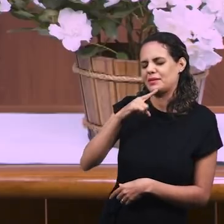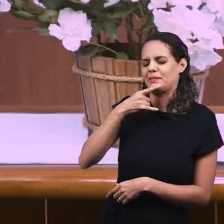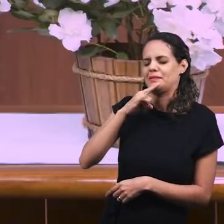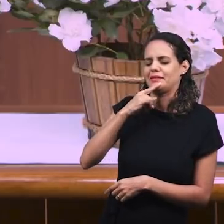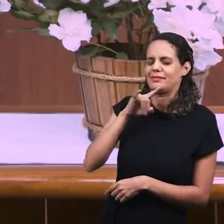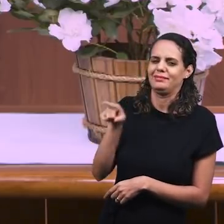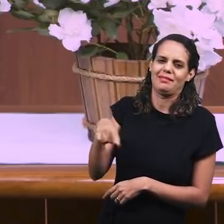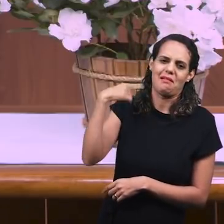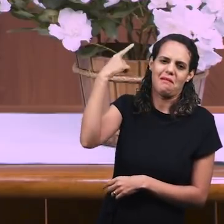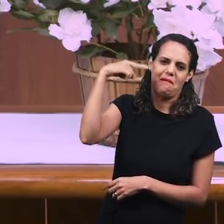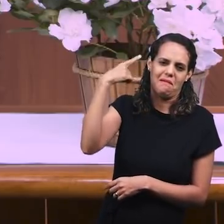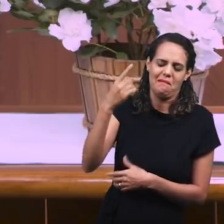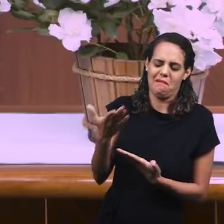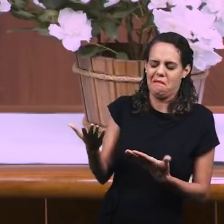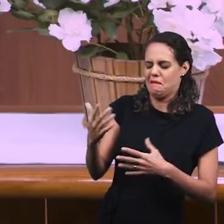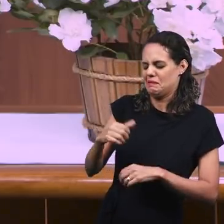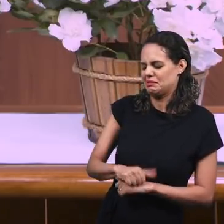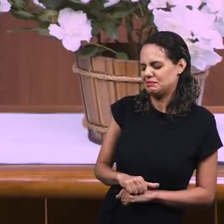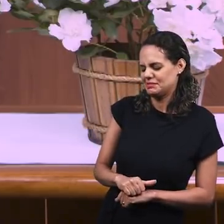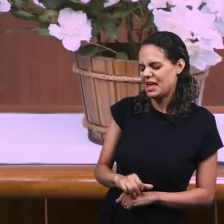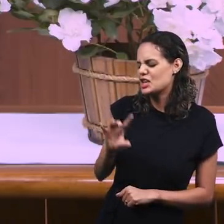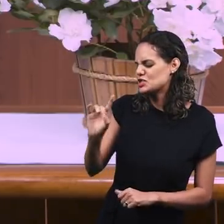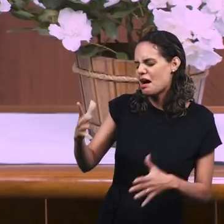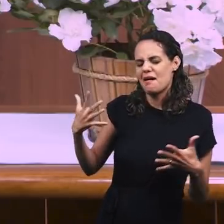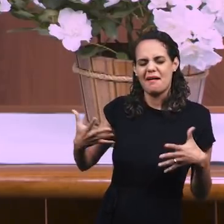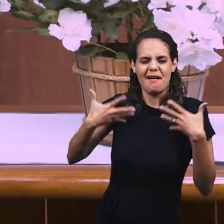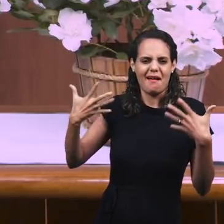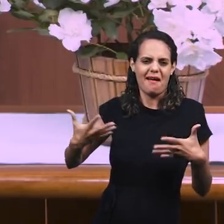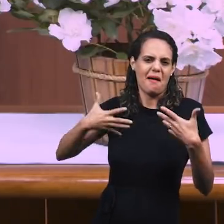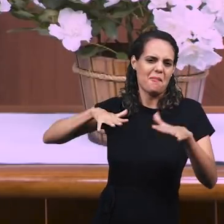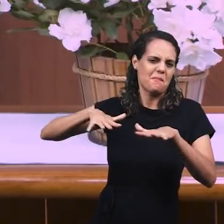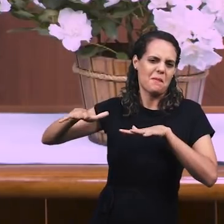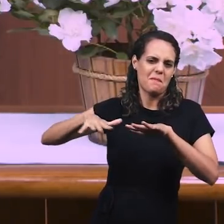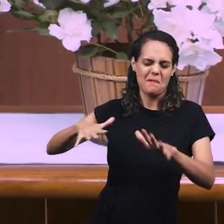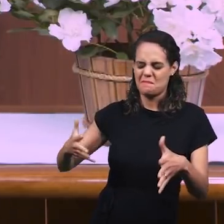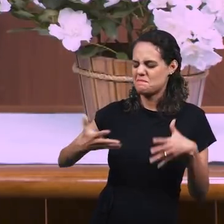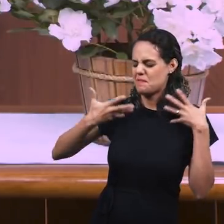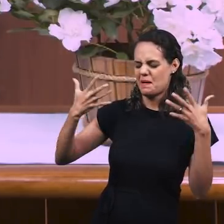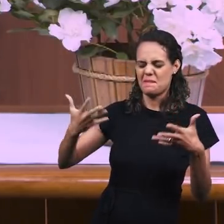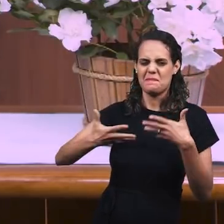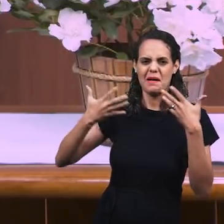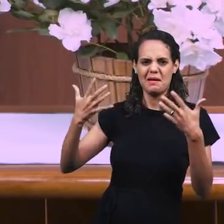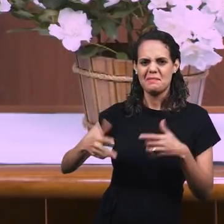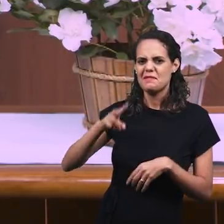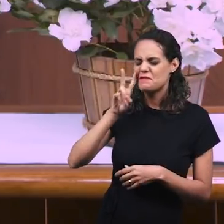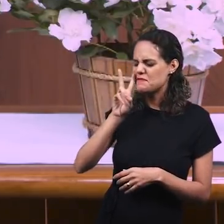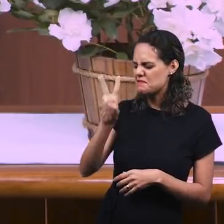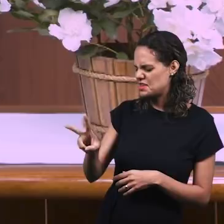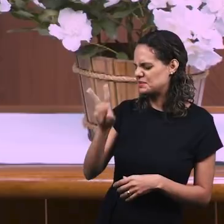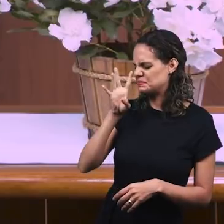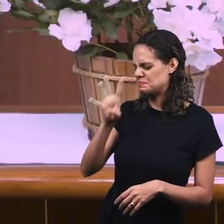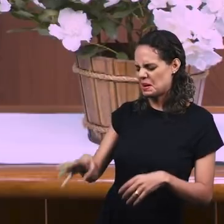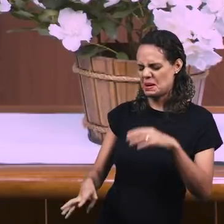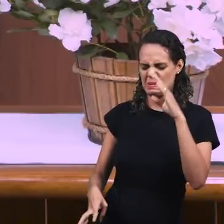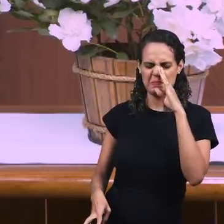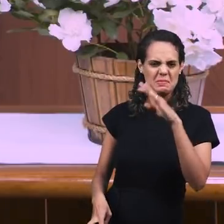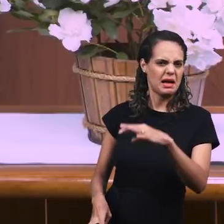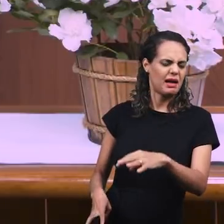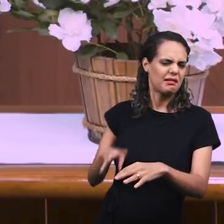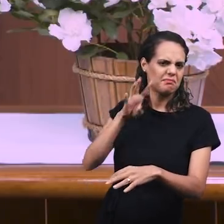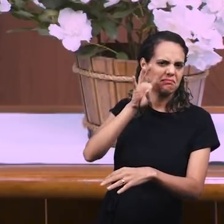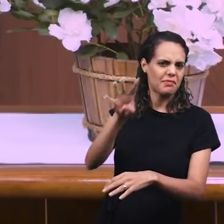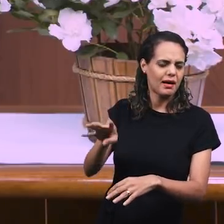bêbados, isso aí, eles estão loucos. Isso aí é pura empolgação, isso aí é... Viram aquilo e começaram a